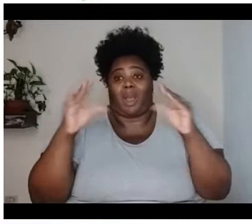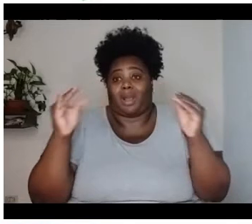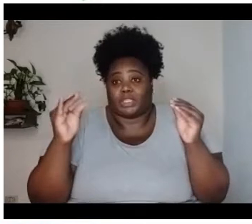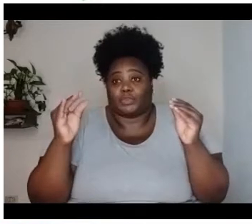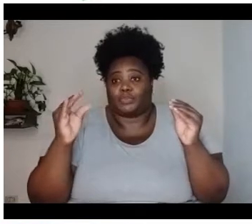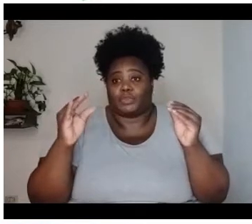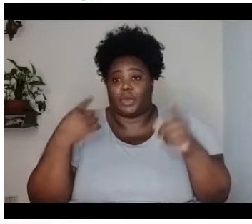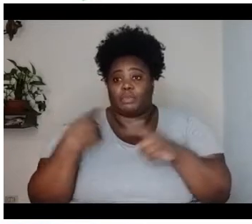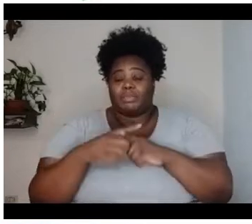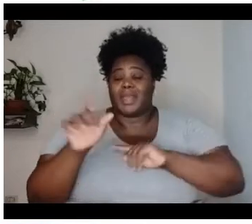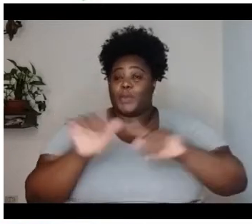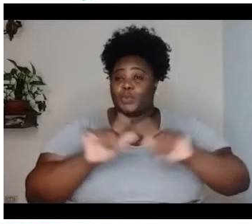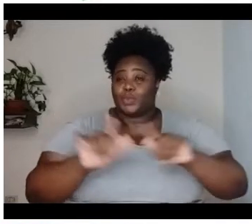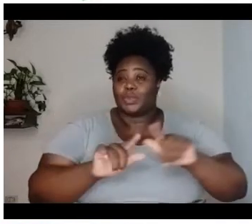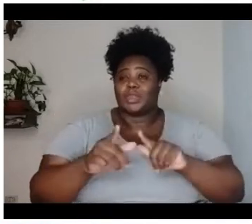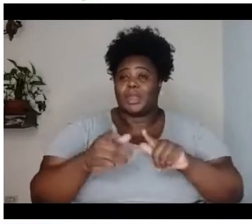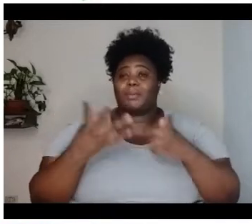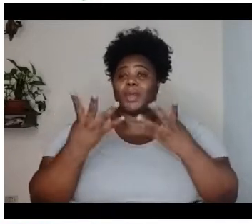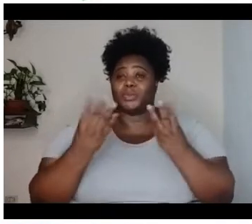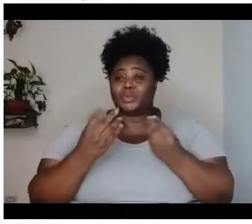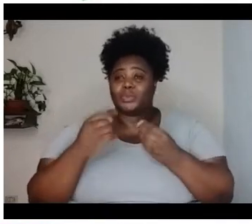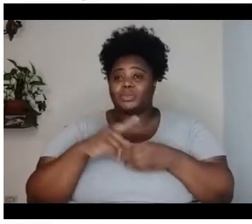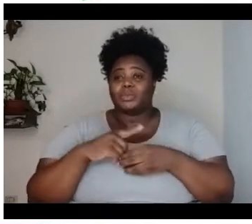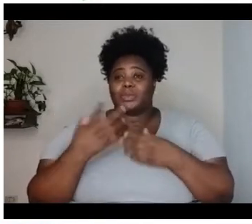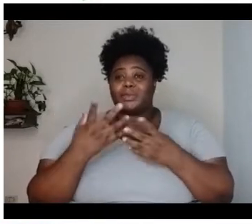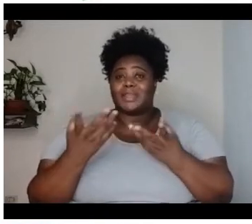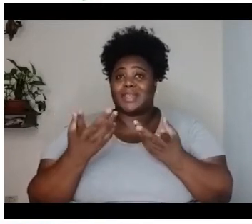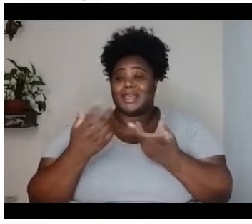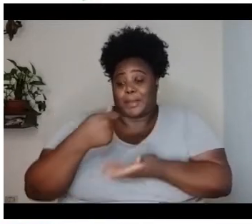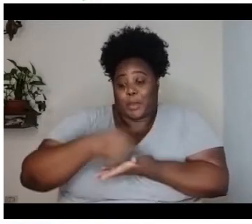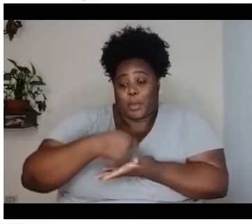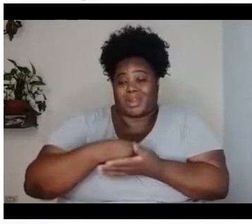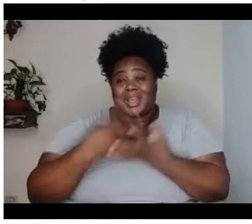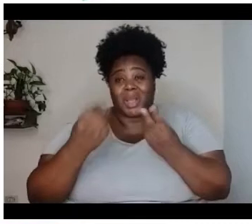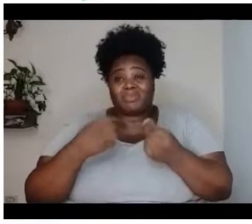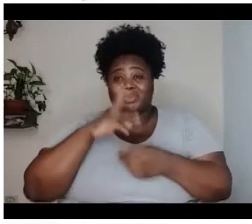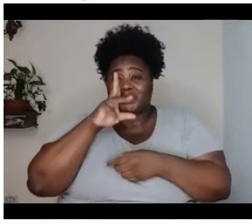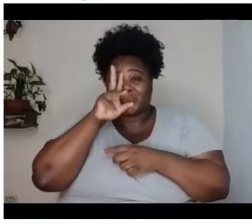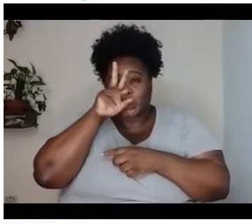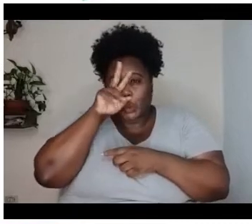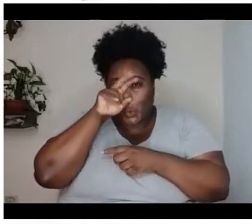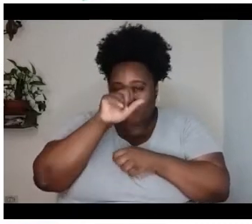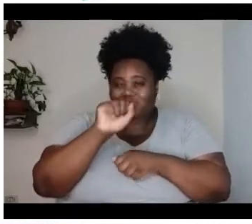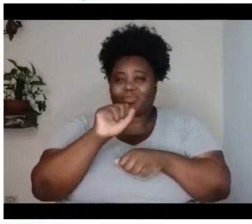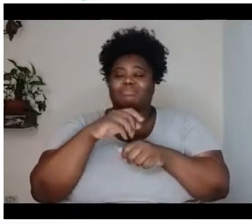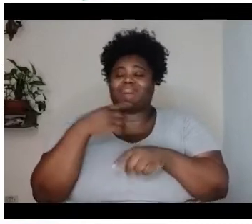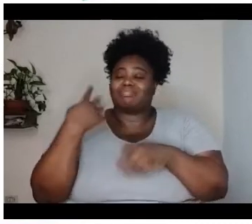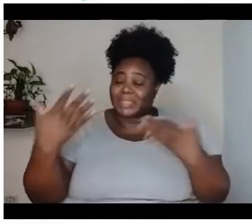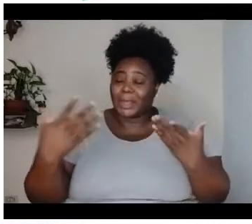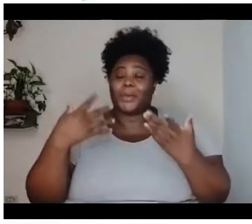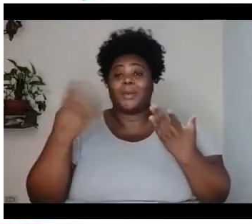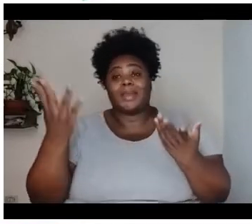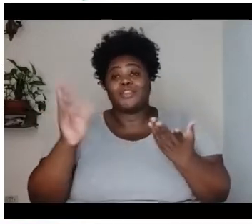num trabalho que me exige muito esforço. Então, geralmente, já me